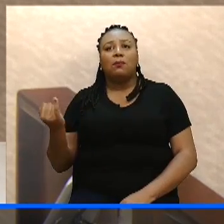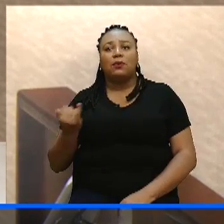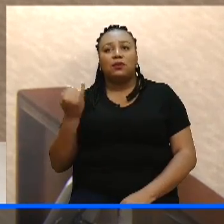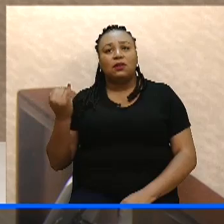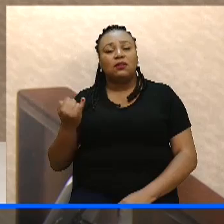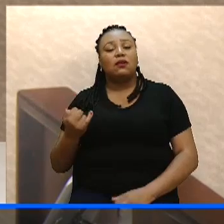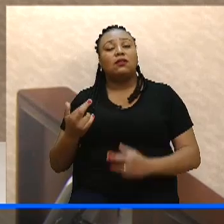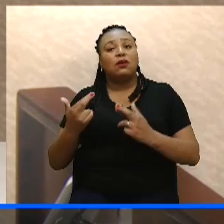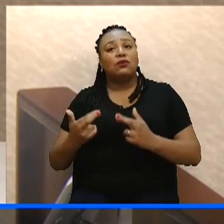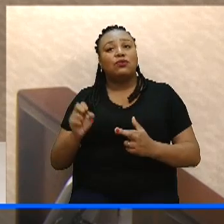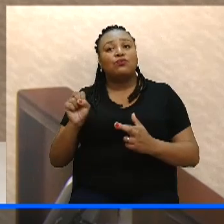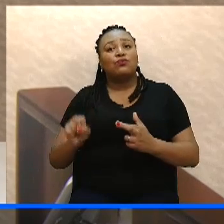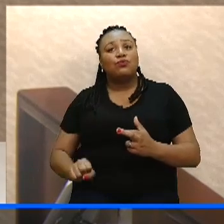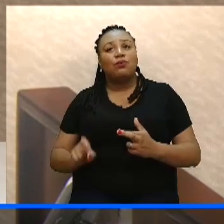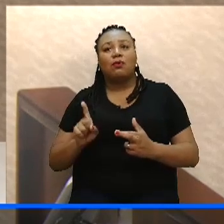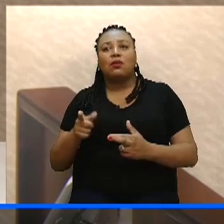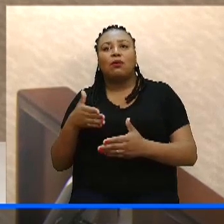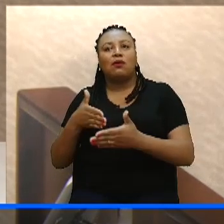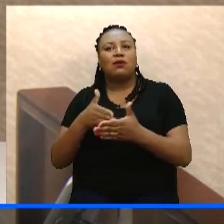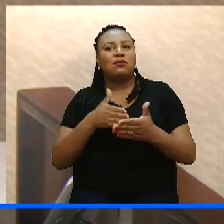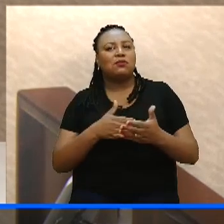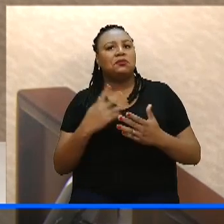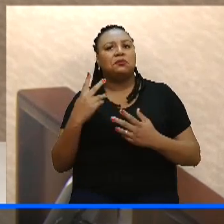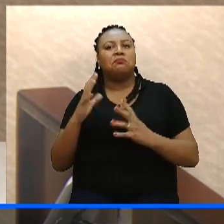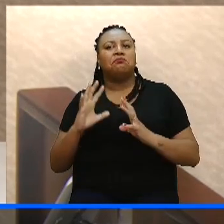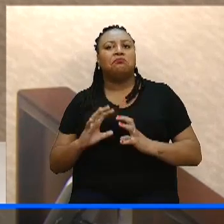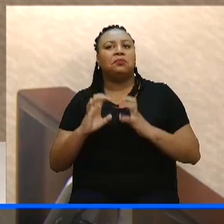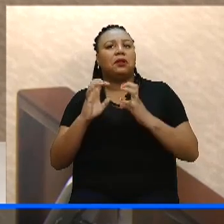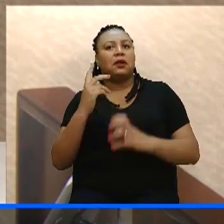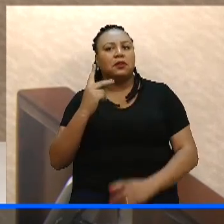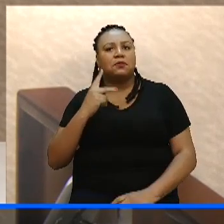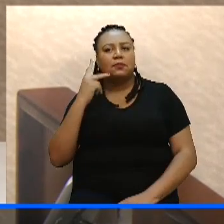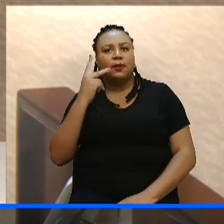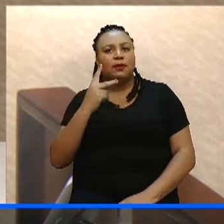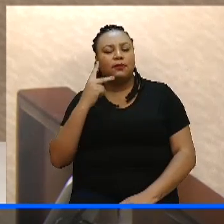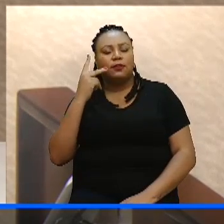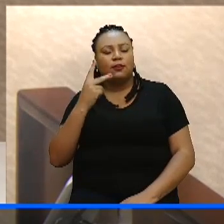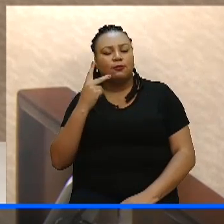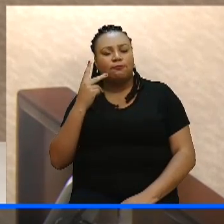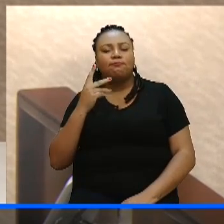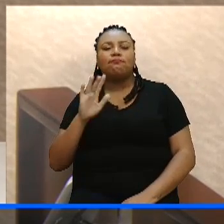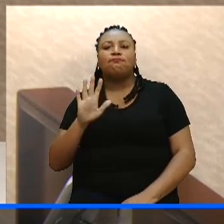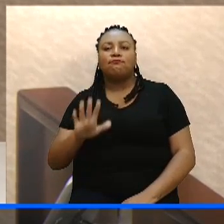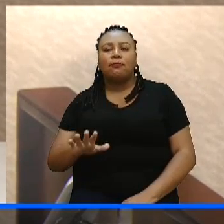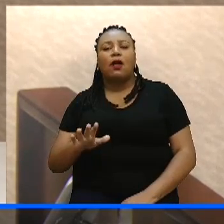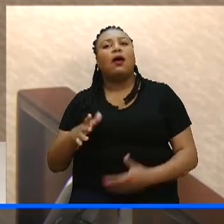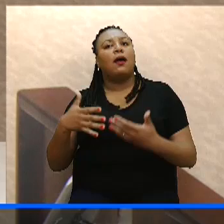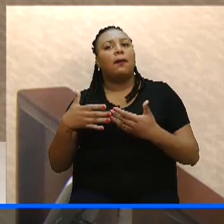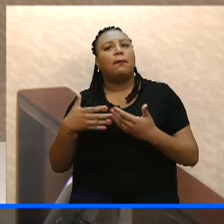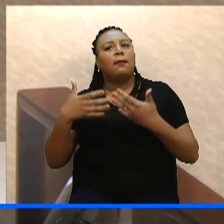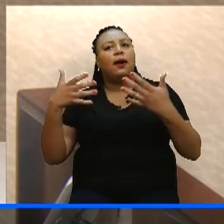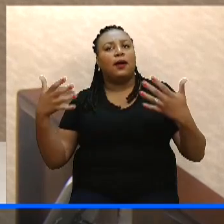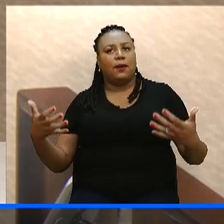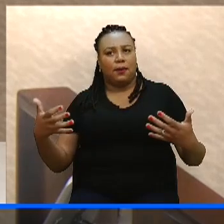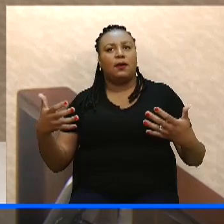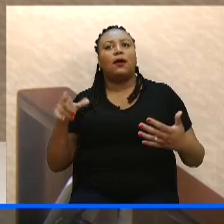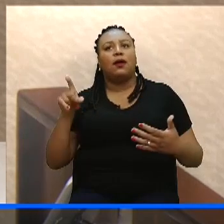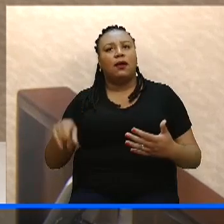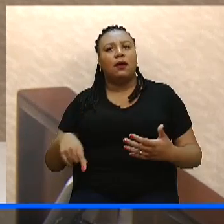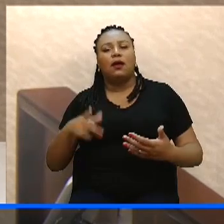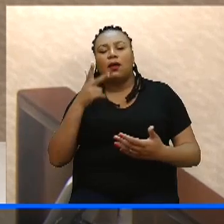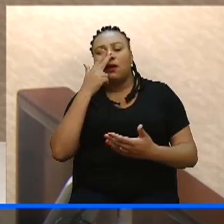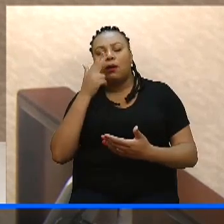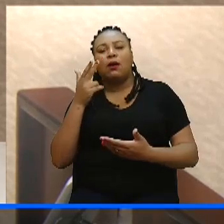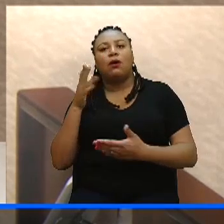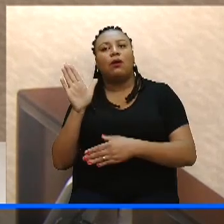sul não se restringe às brigas políticas a serem travadas ela se amplia muito com assessoramento